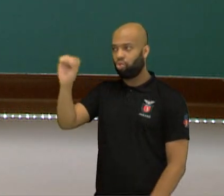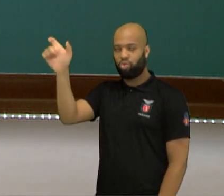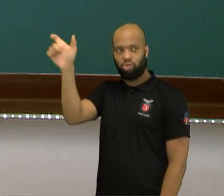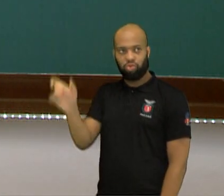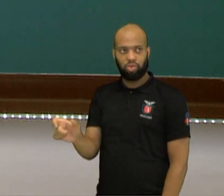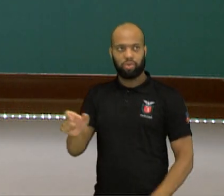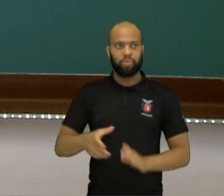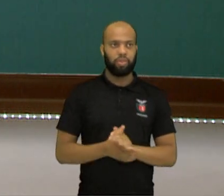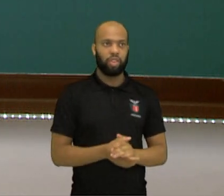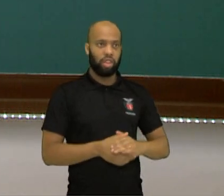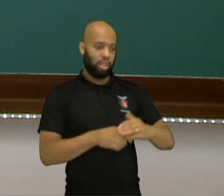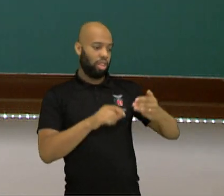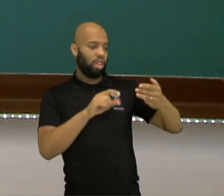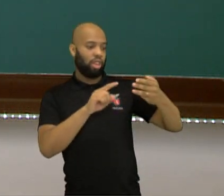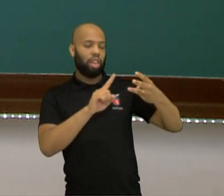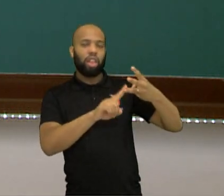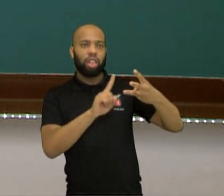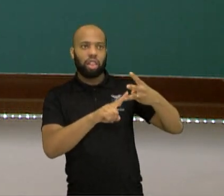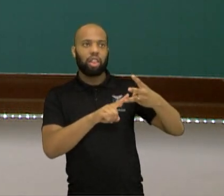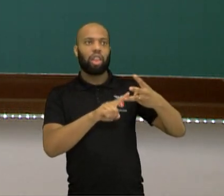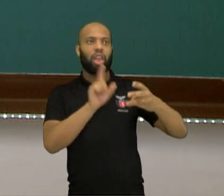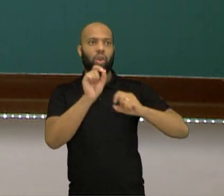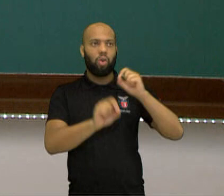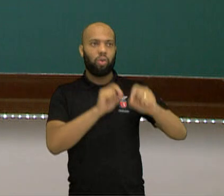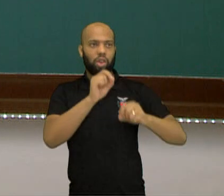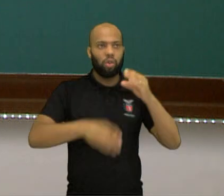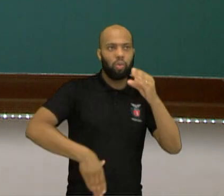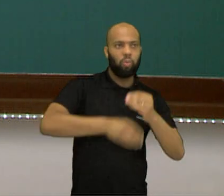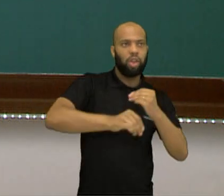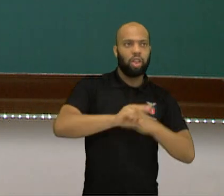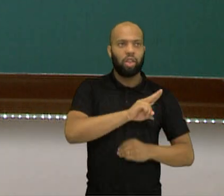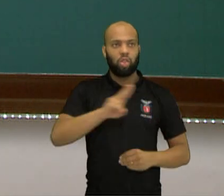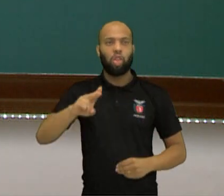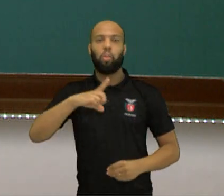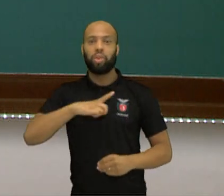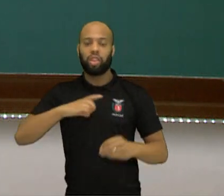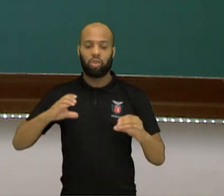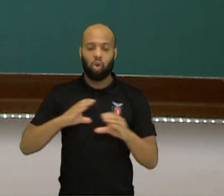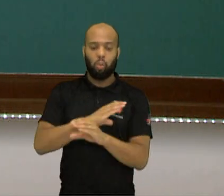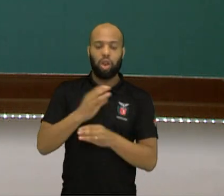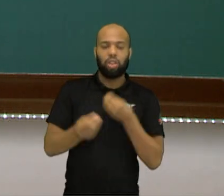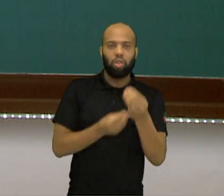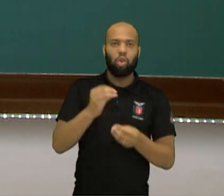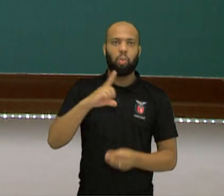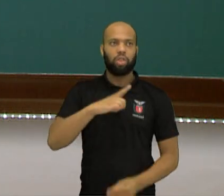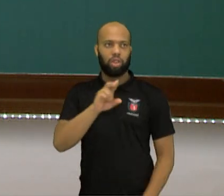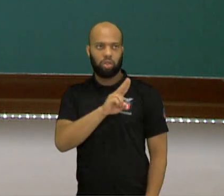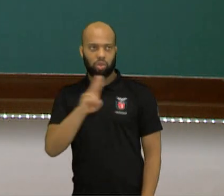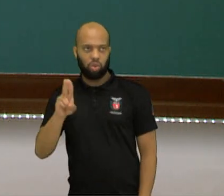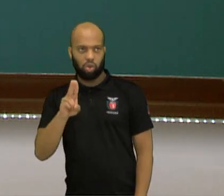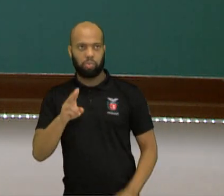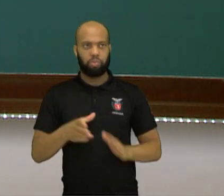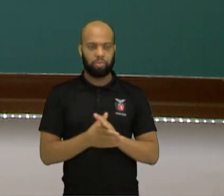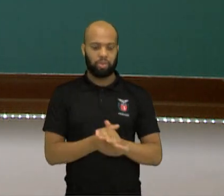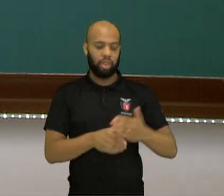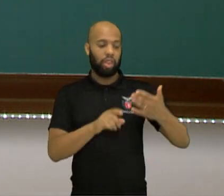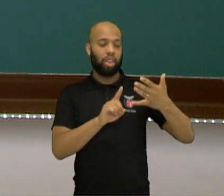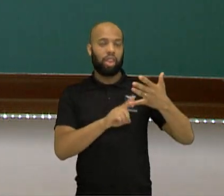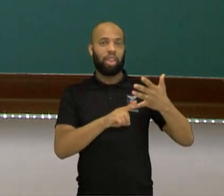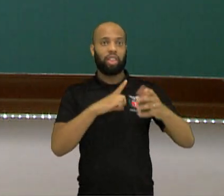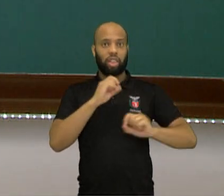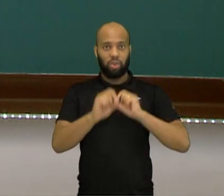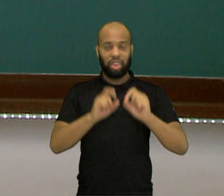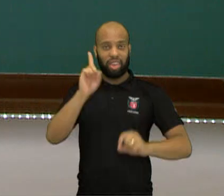Na objetiva direta, como o próprio nome diz, ela vai completar um verbo transitivo direto.